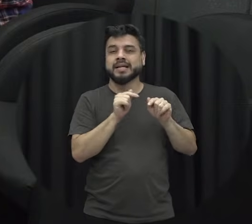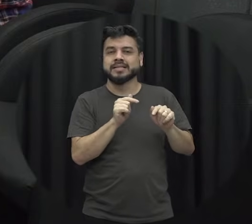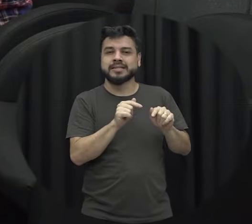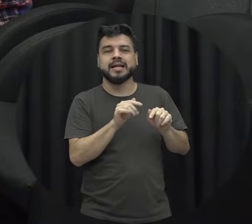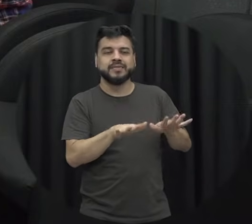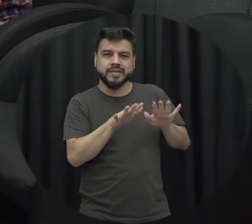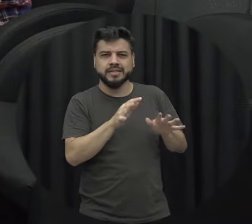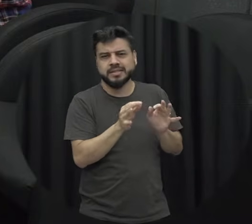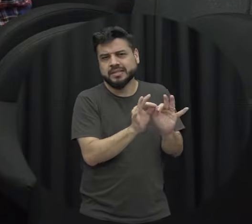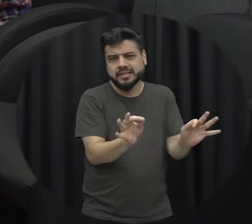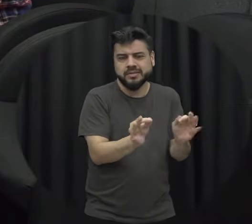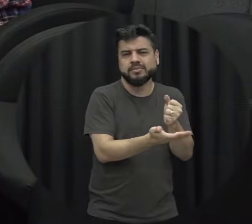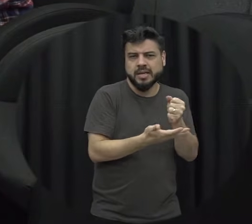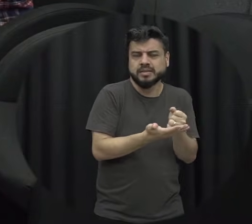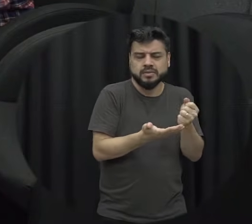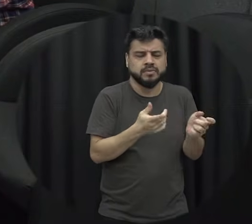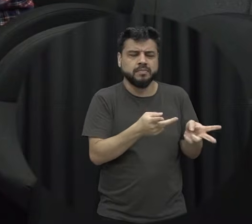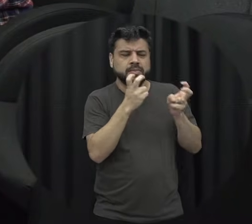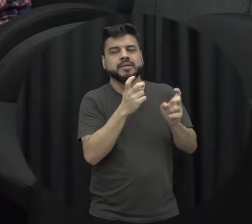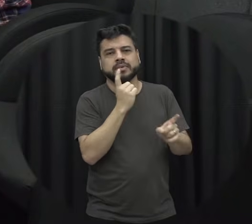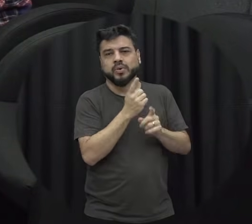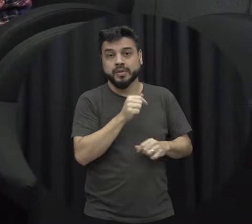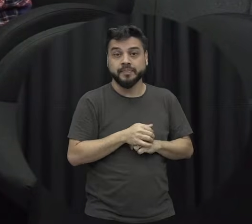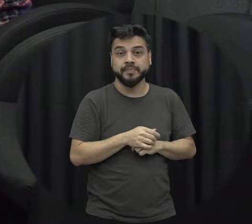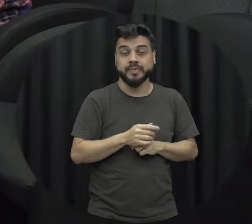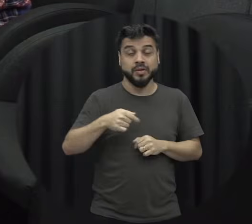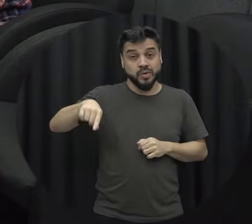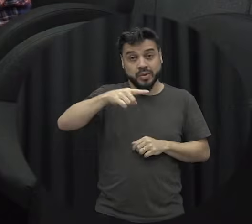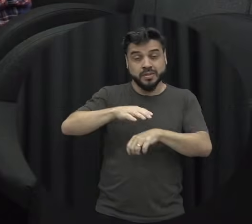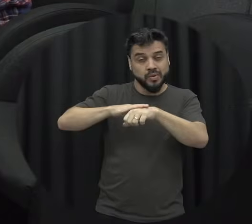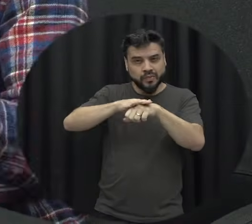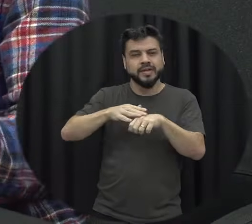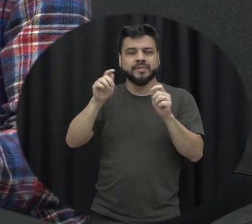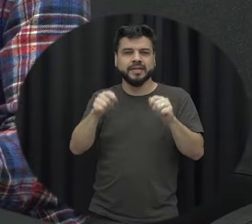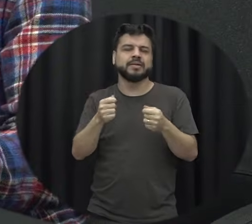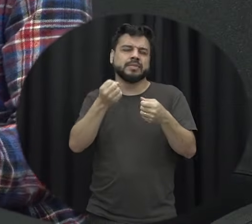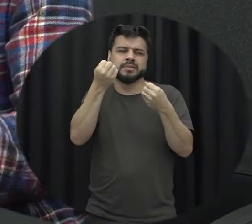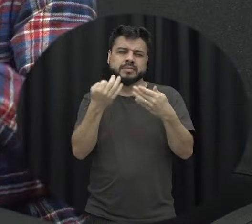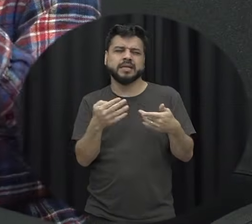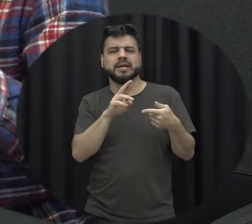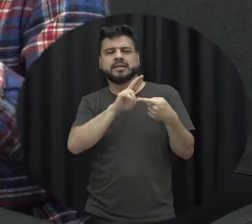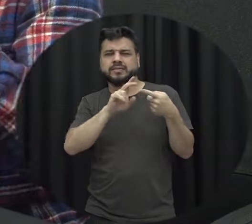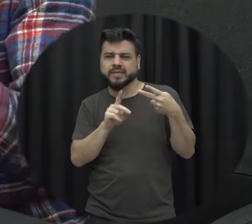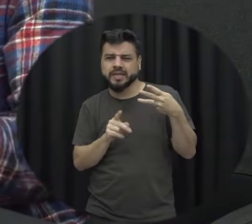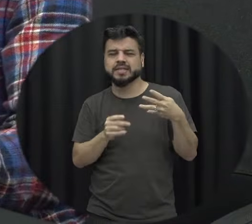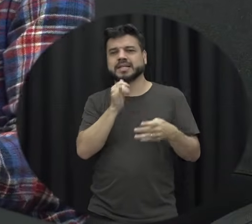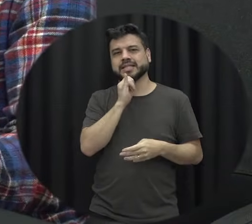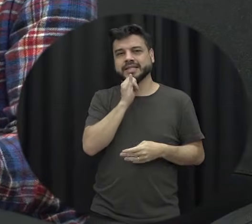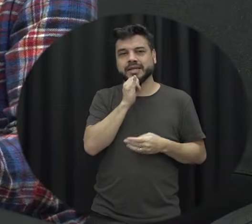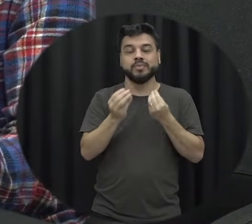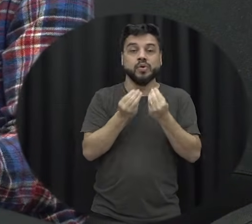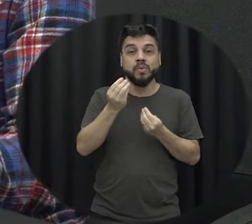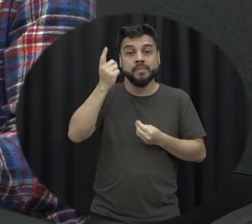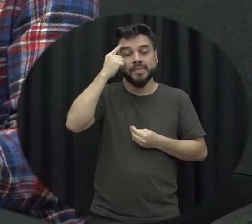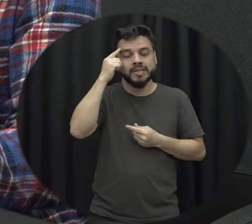possa ser, né? Então, acho que a gente, ao longo da nossa conversa, vai ter oportunidade de tratar de alguns exemplos, de formas de pensar